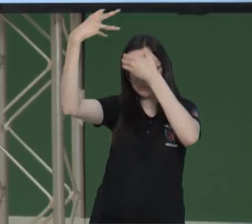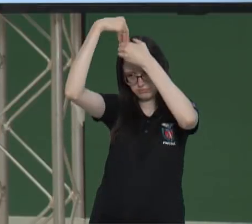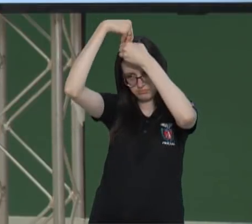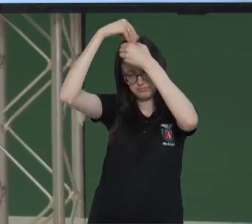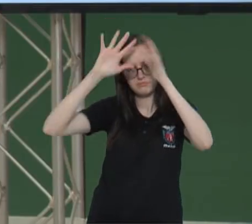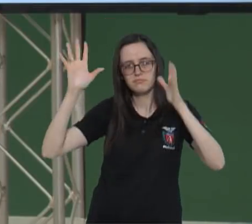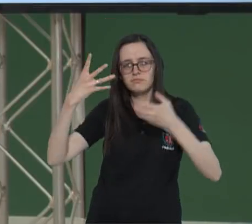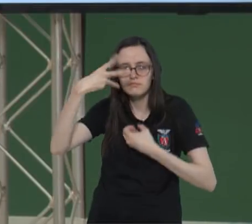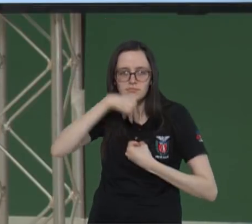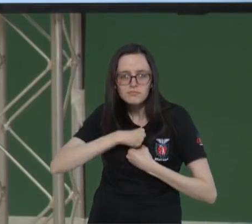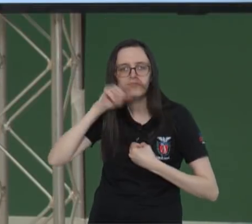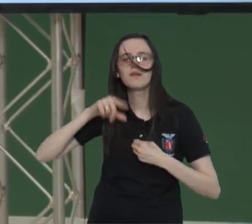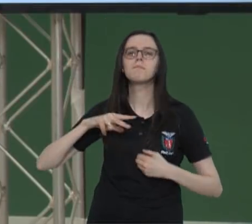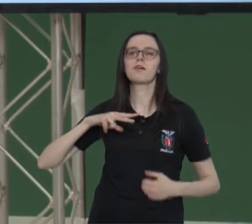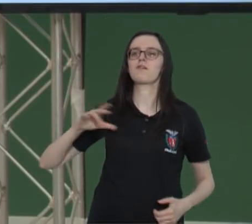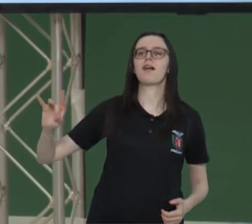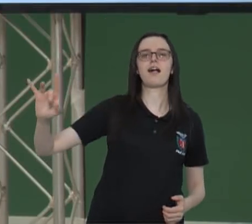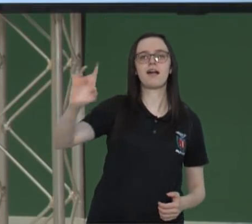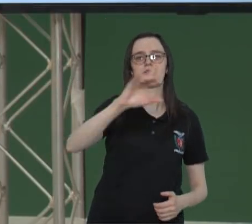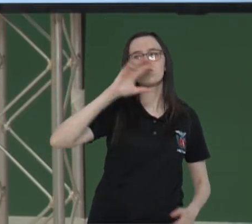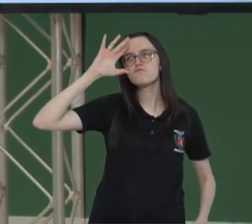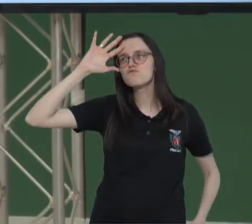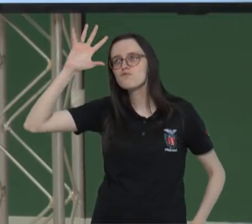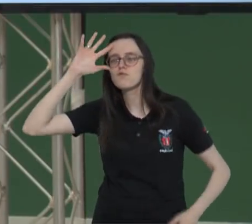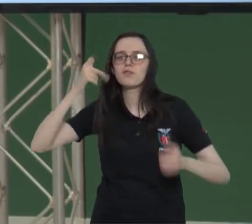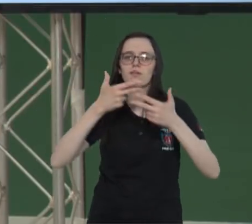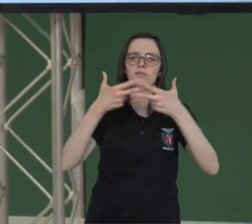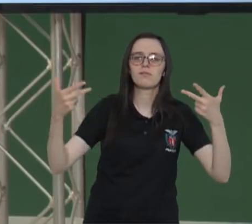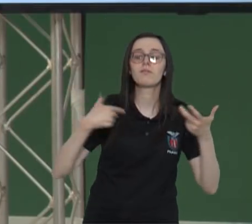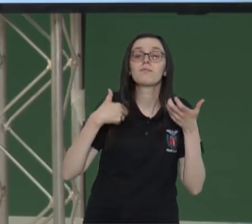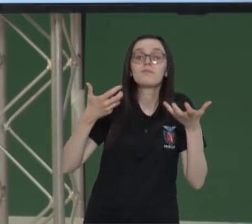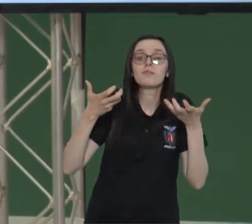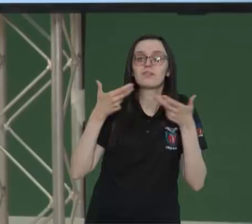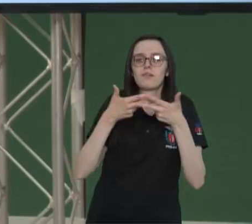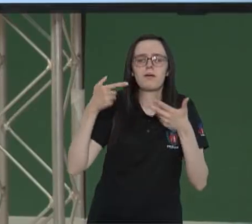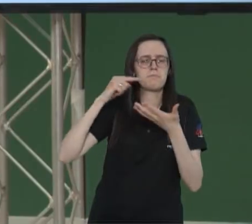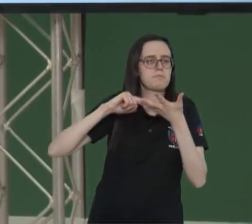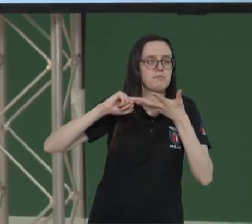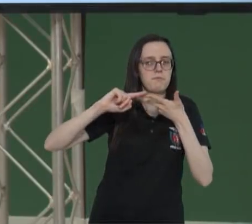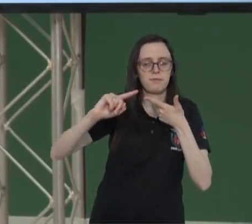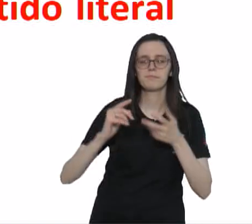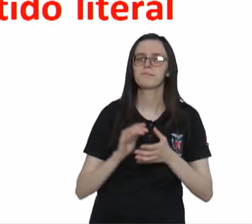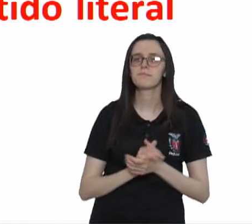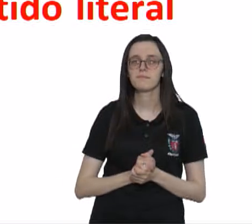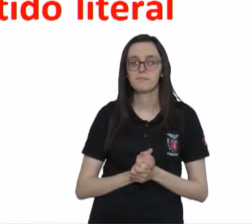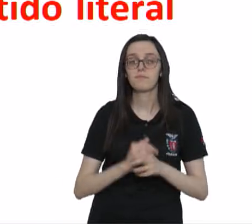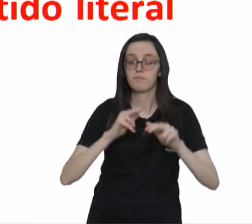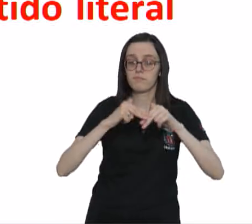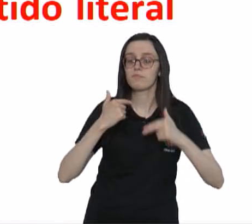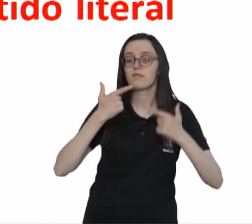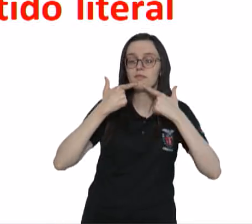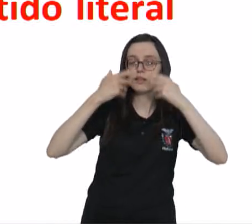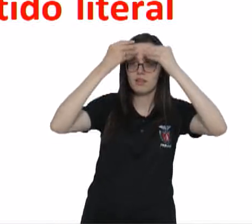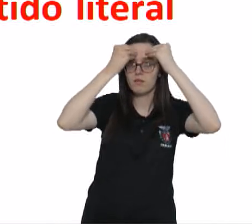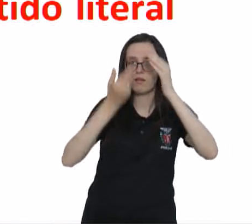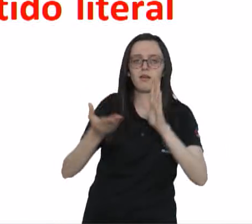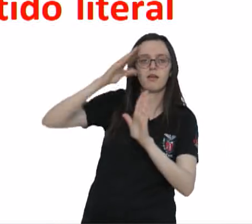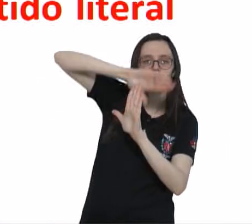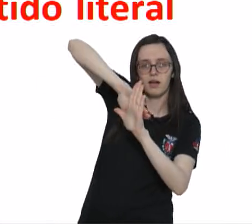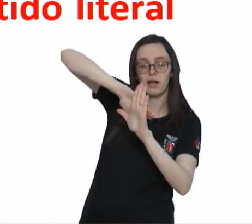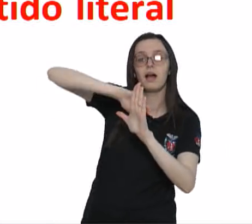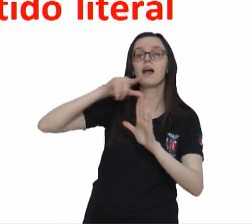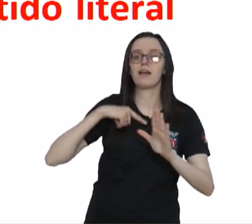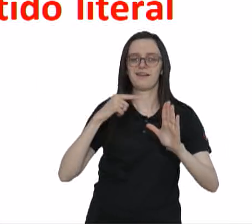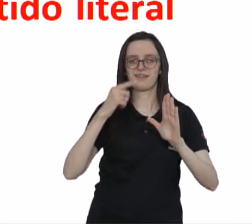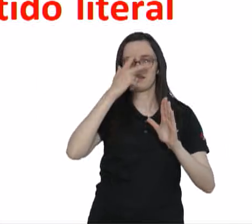de nós, né? É uma coisa pessoal, né? Os teus sonhos, as coisas que você quer. Então, veja, por meio da linguagem figurada, é que a autora,